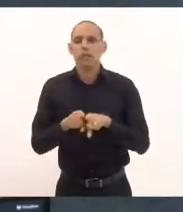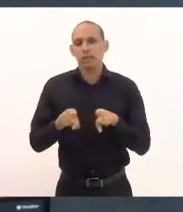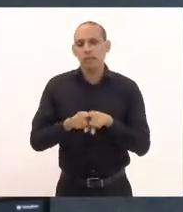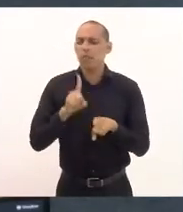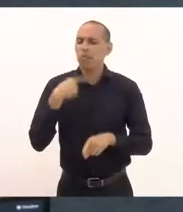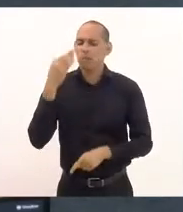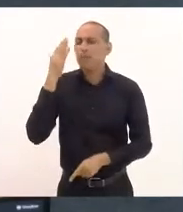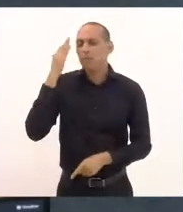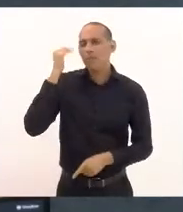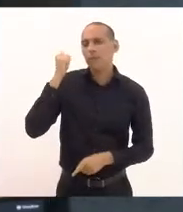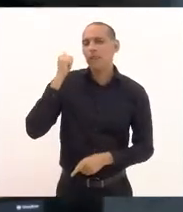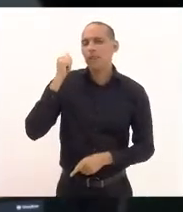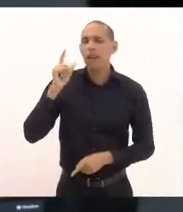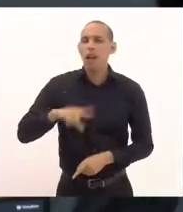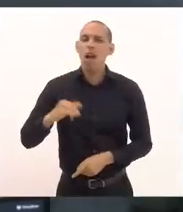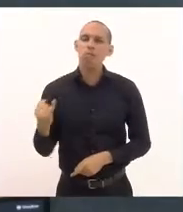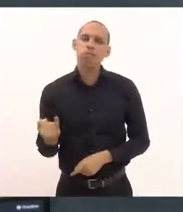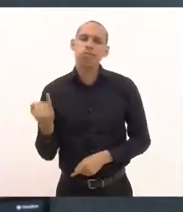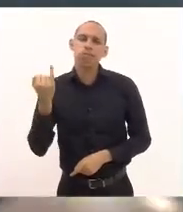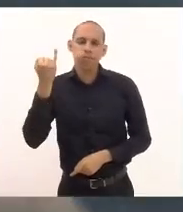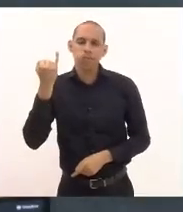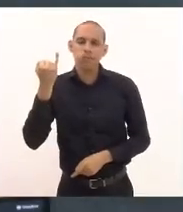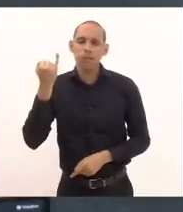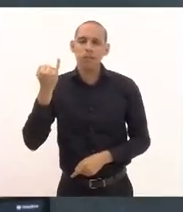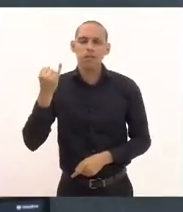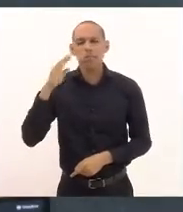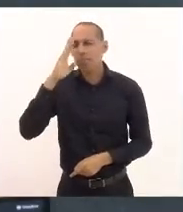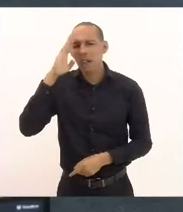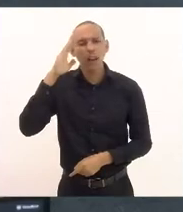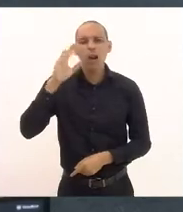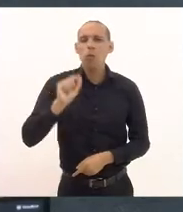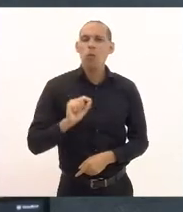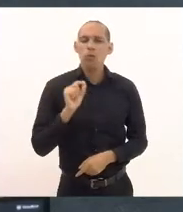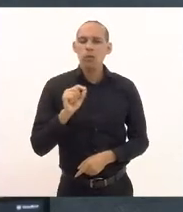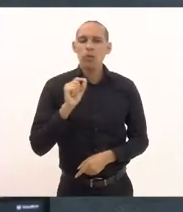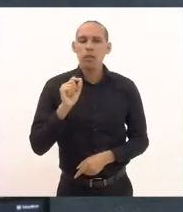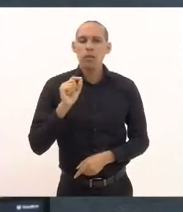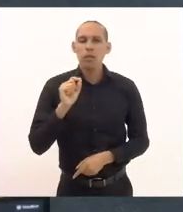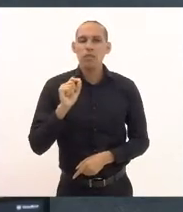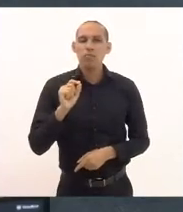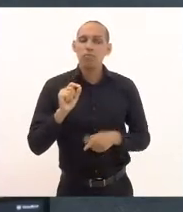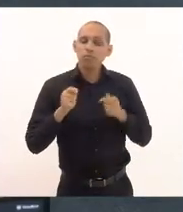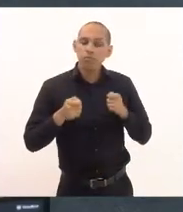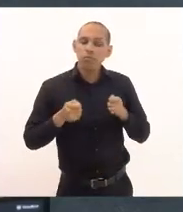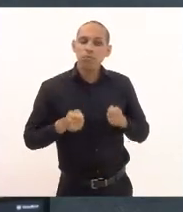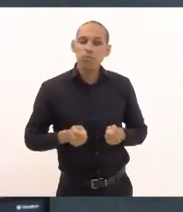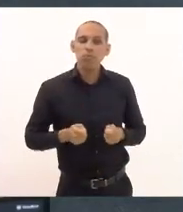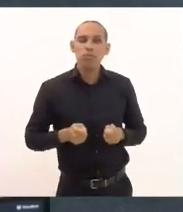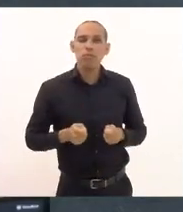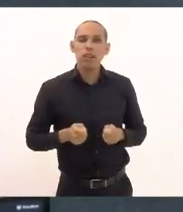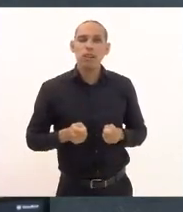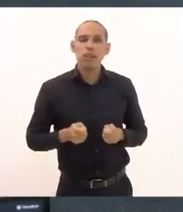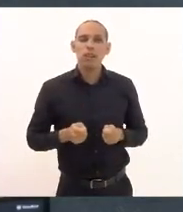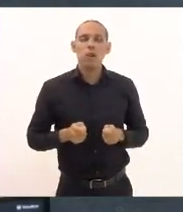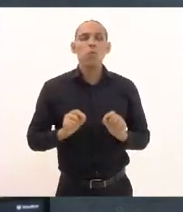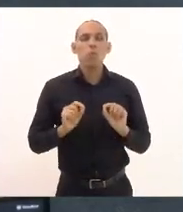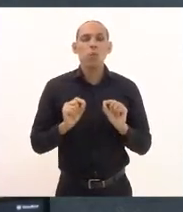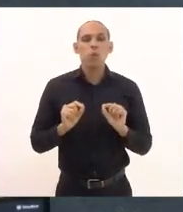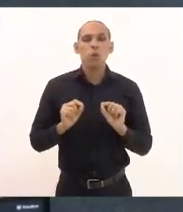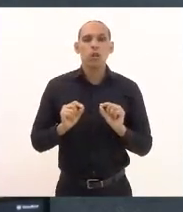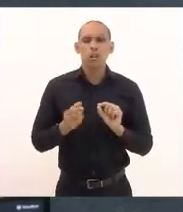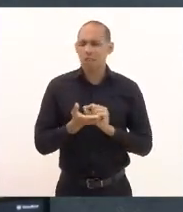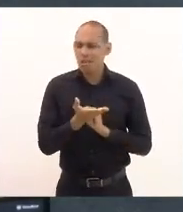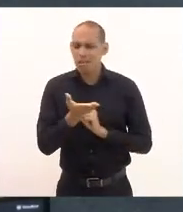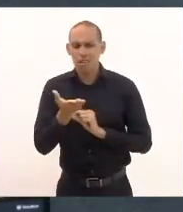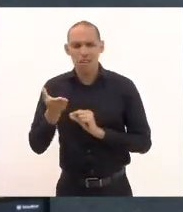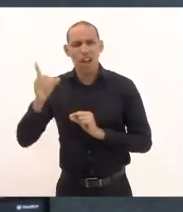quanto que é importante e fundamental estabelecer uma lógica que não aprisione